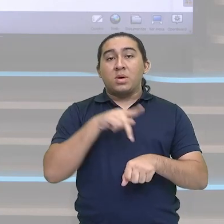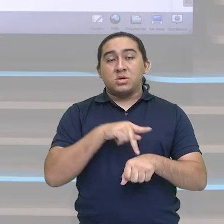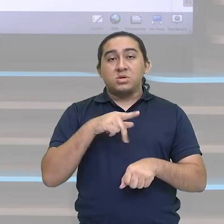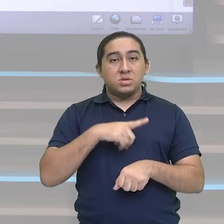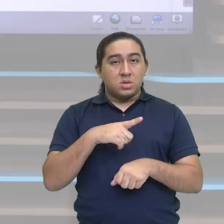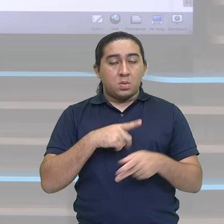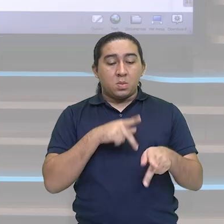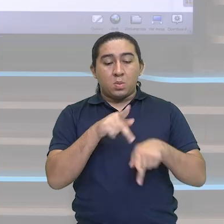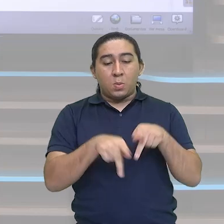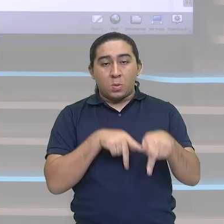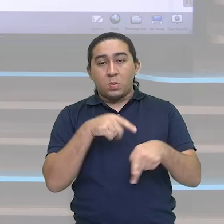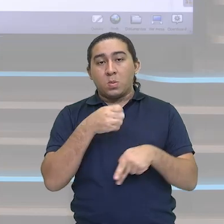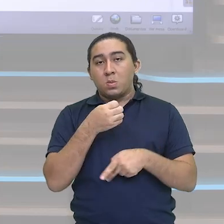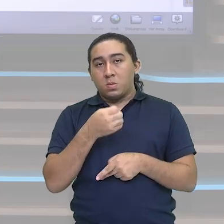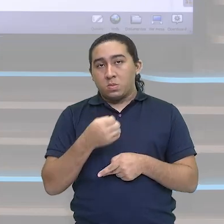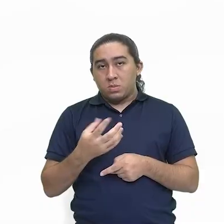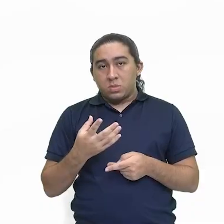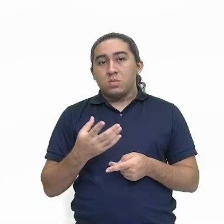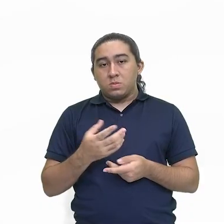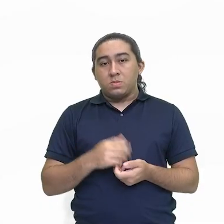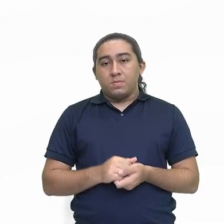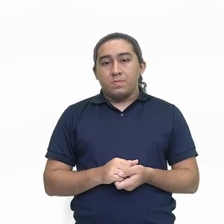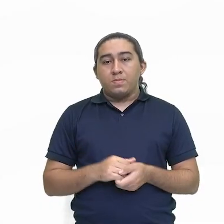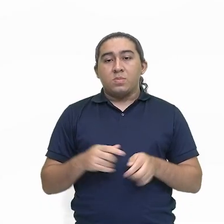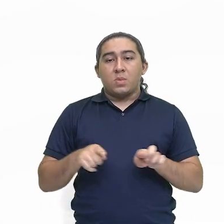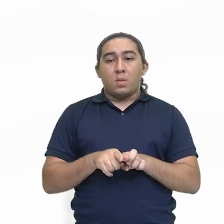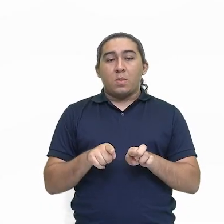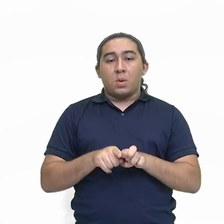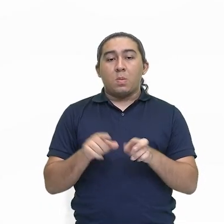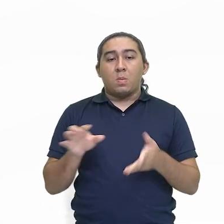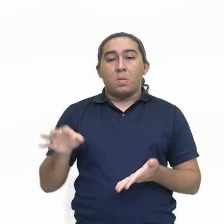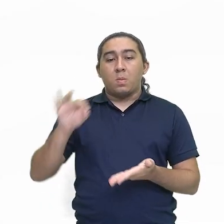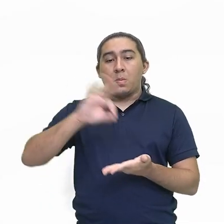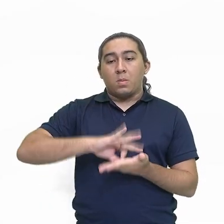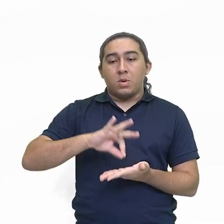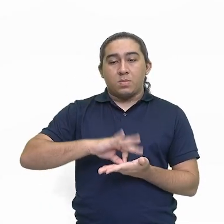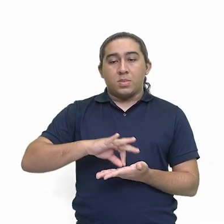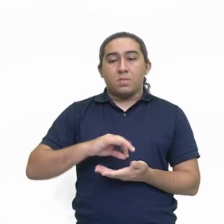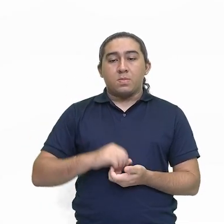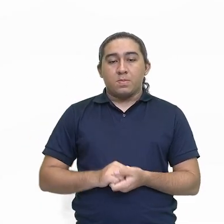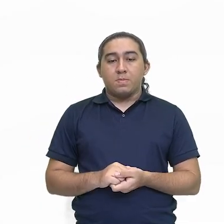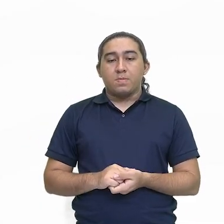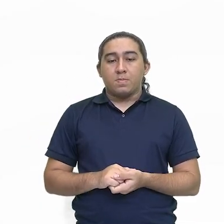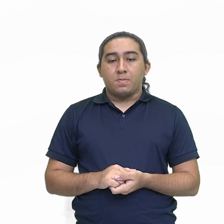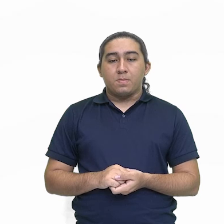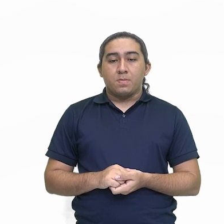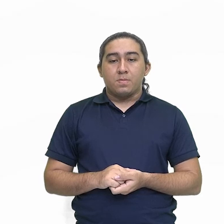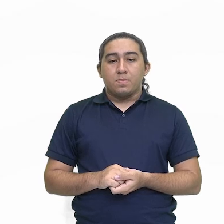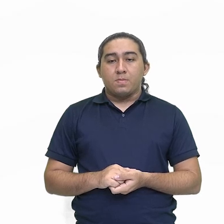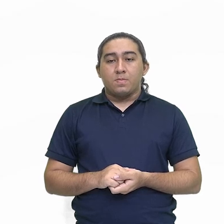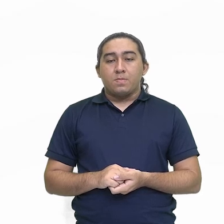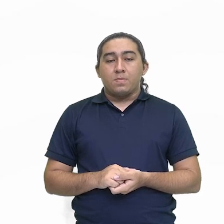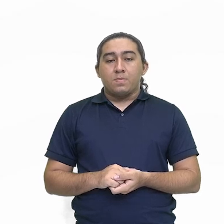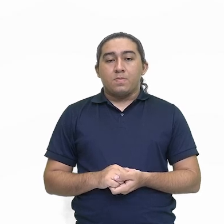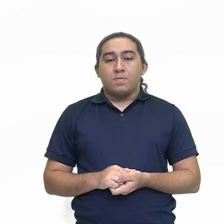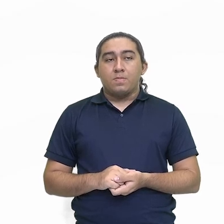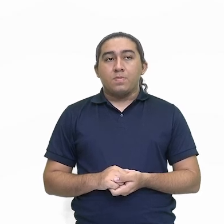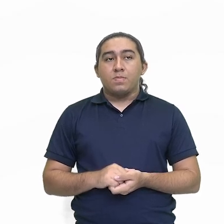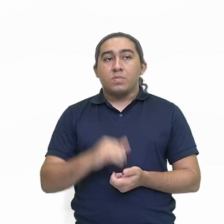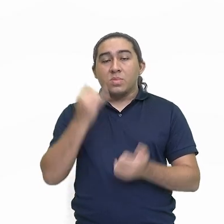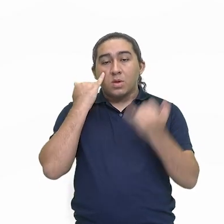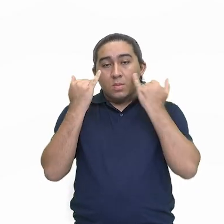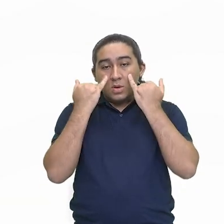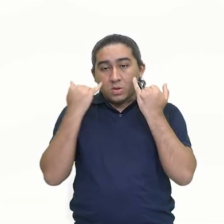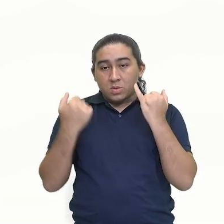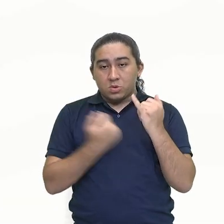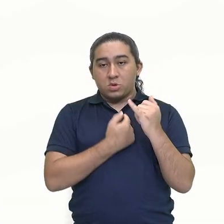atendida. A gente vai ver agora esse mapa que traz ali, né, as informações que a gente falou agora há pouco. A gente vai ter o